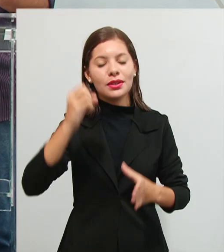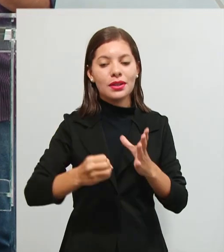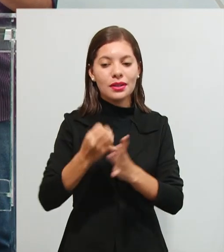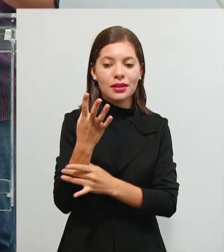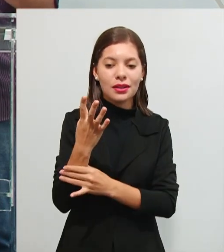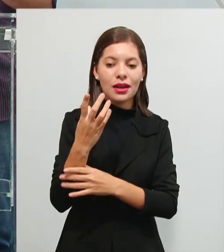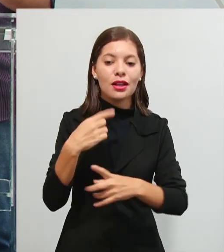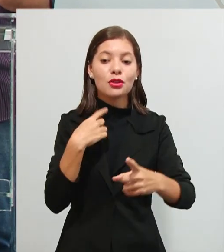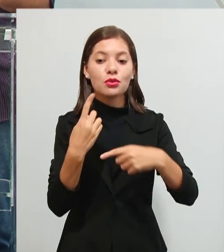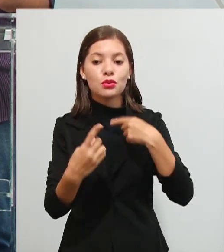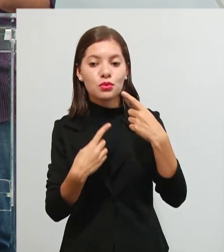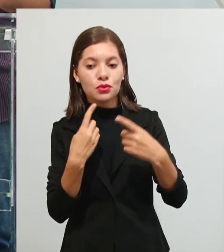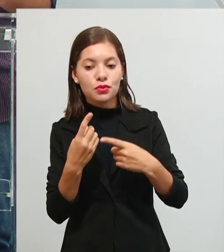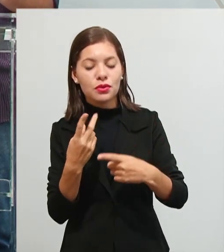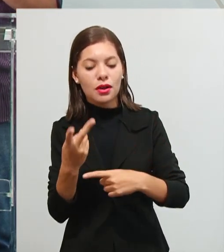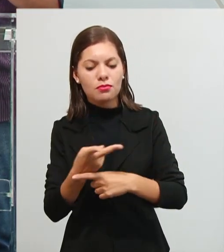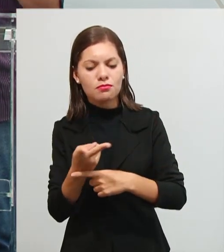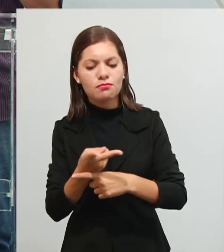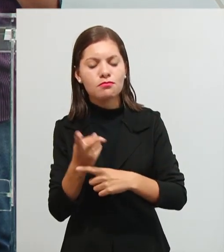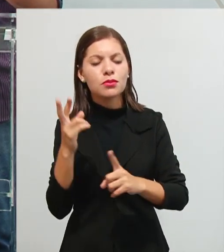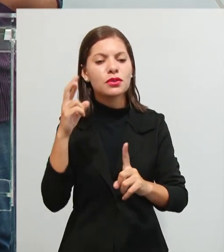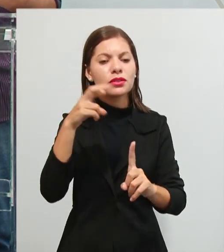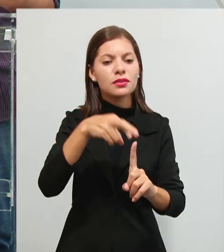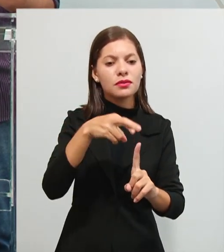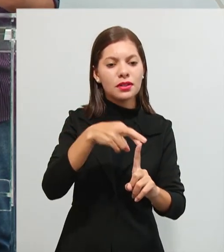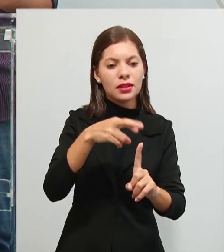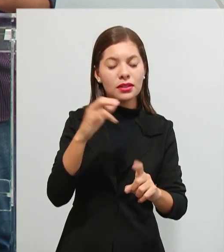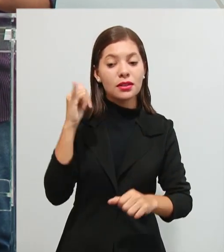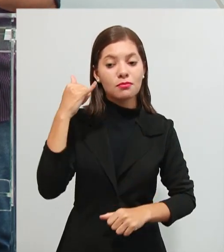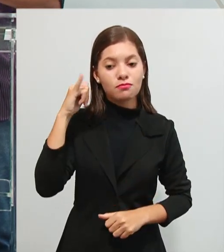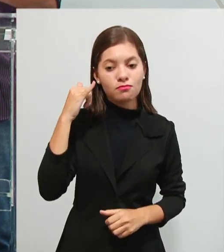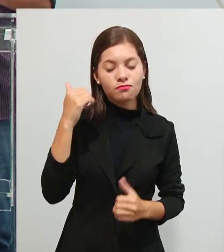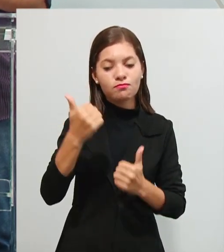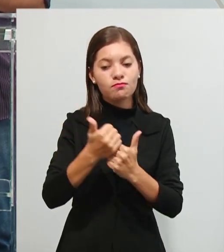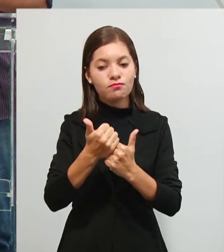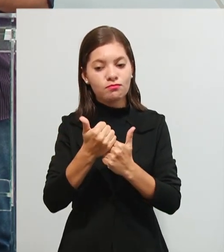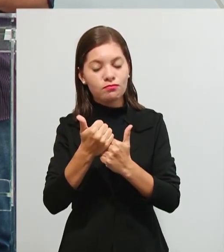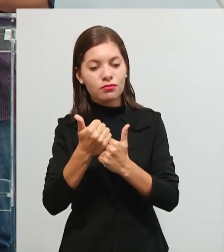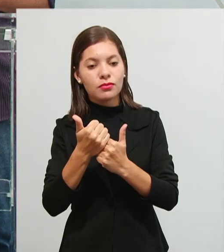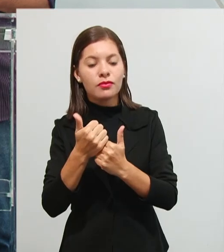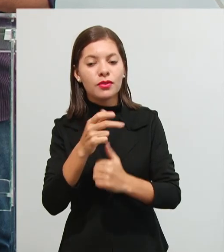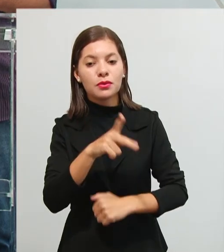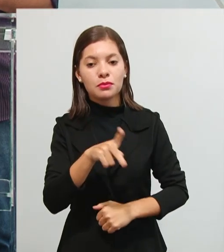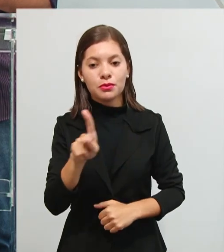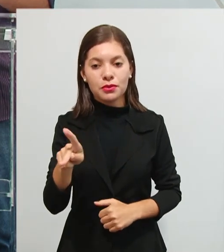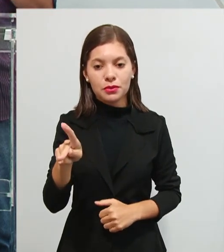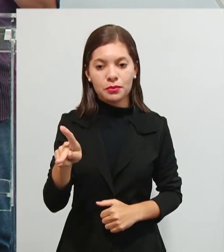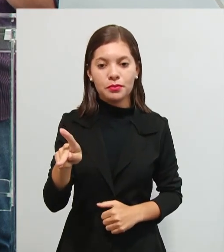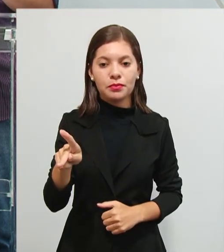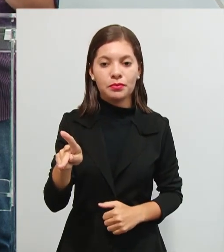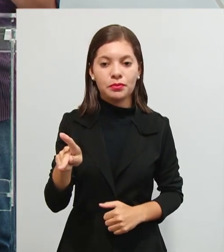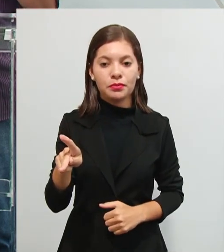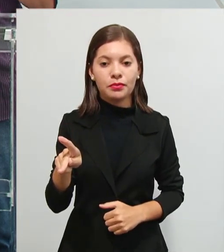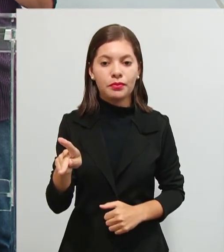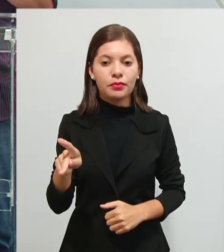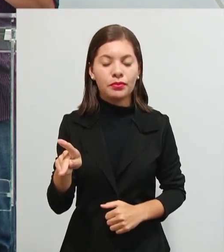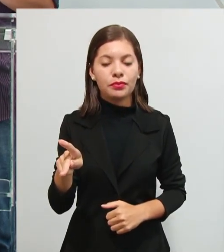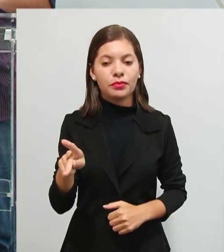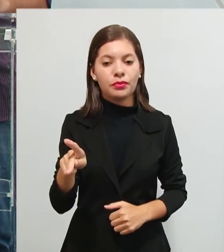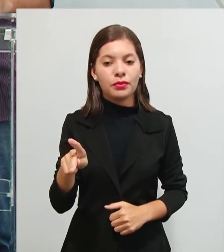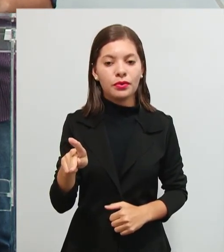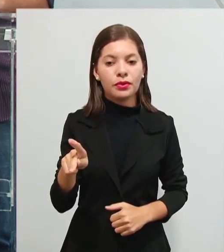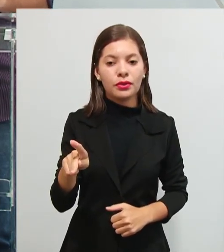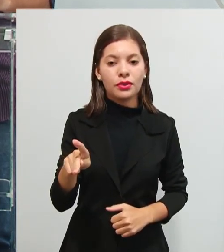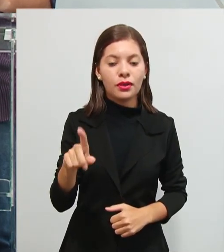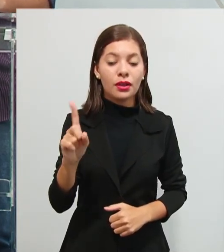Qualquer dúvida, consulte as referências, entre em contato com os tutores e com o professor. E não hesite também